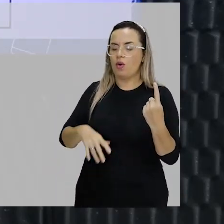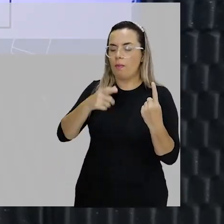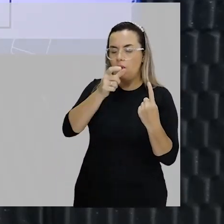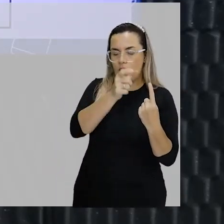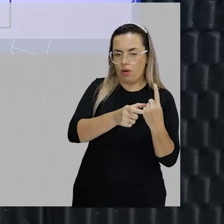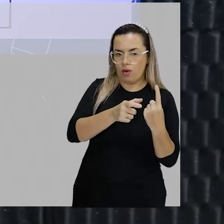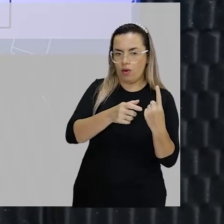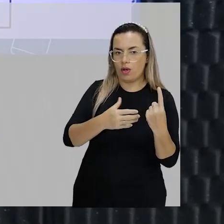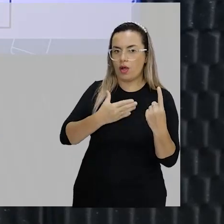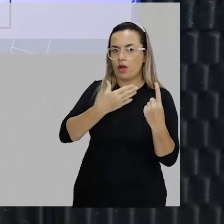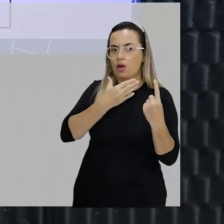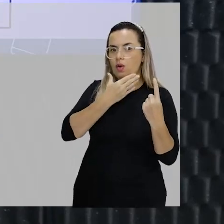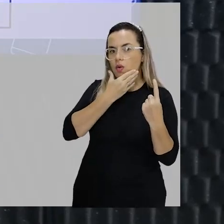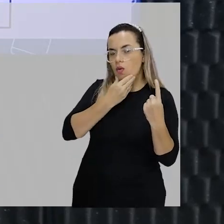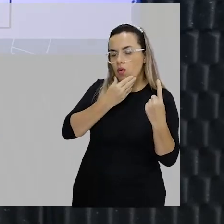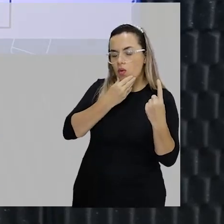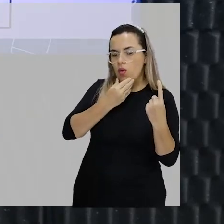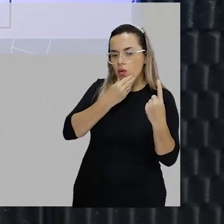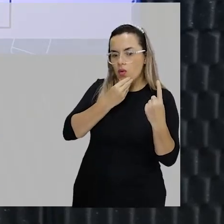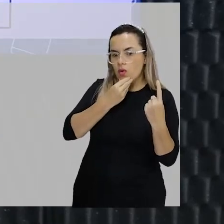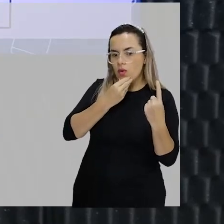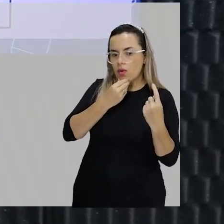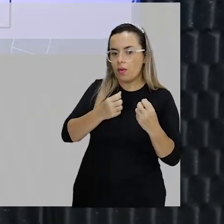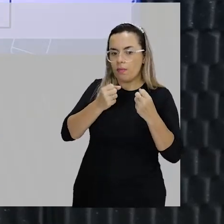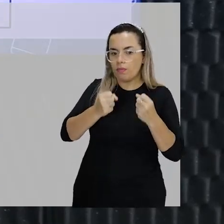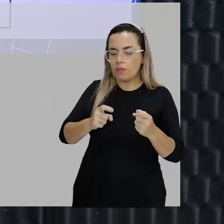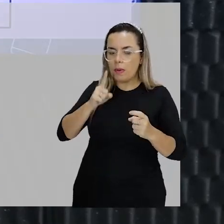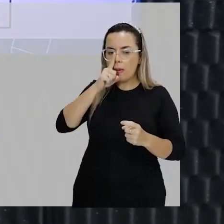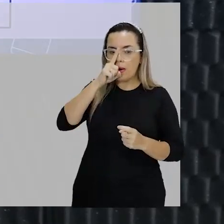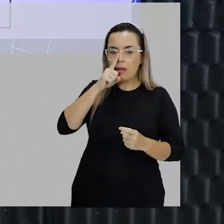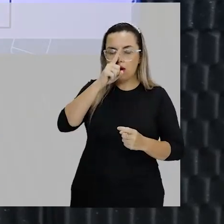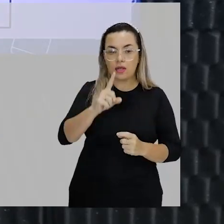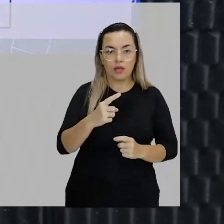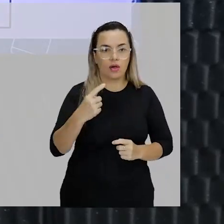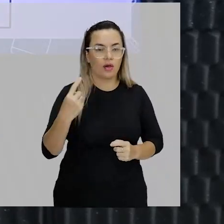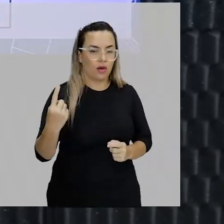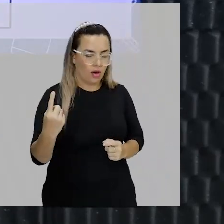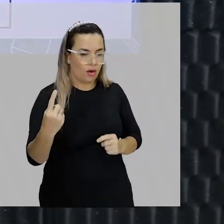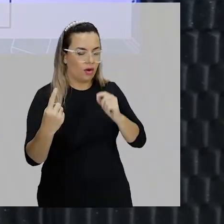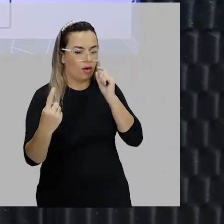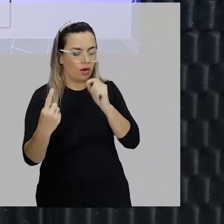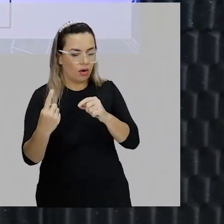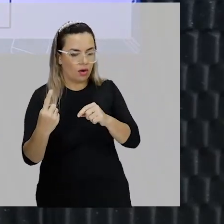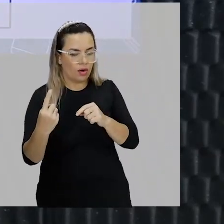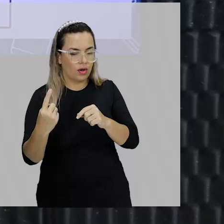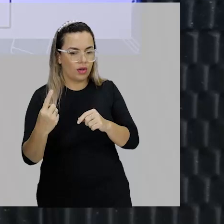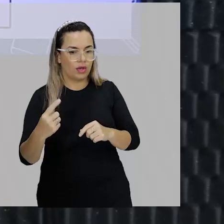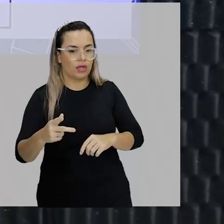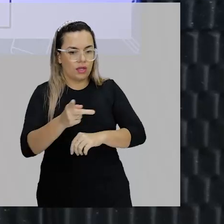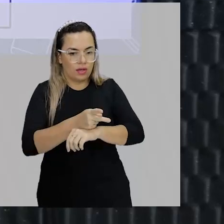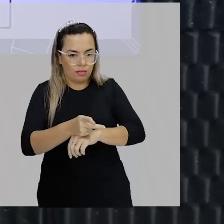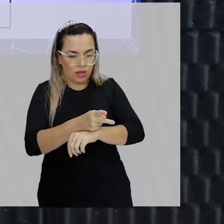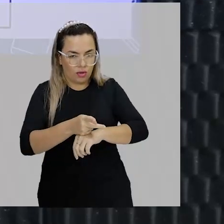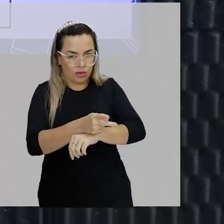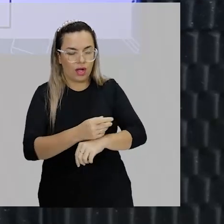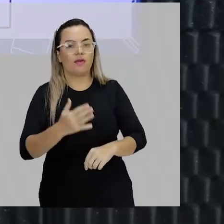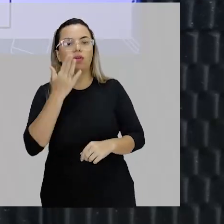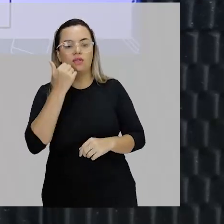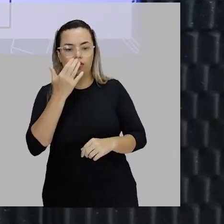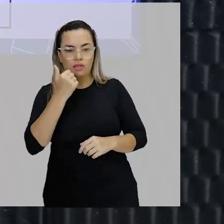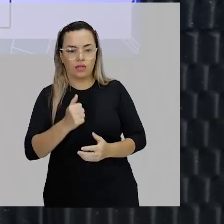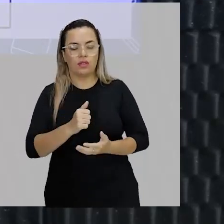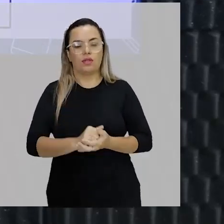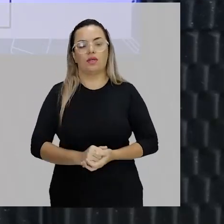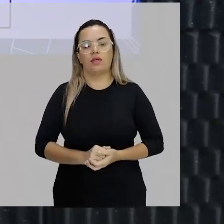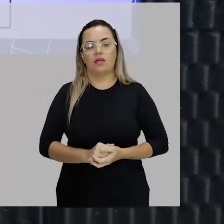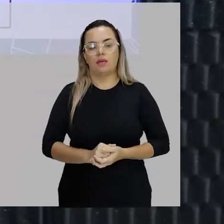caçador. Então, de forma instintiva, né, aquele indivíduo ele acabava por executar esses